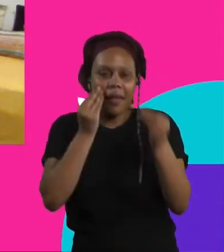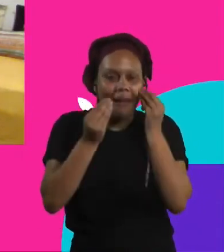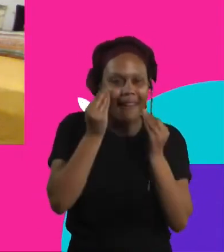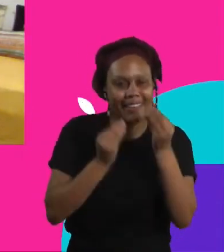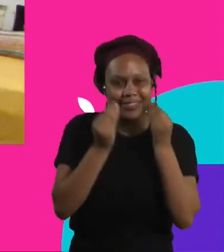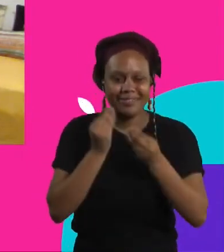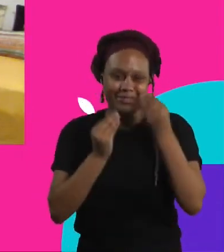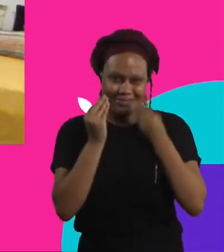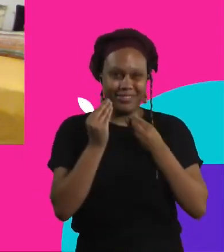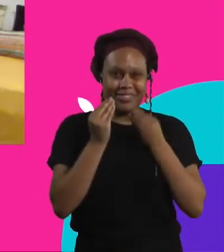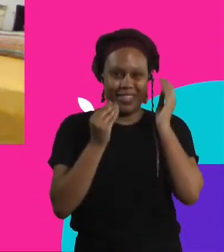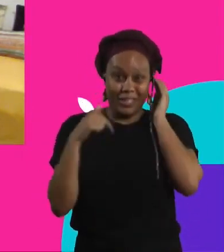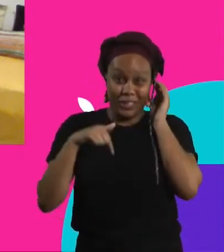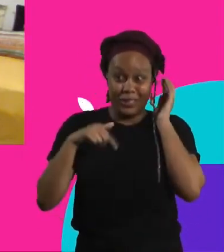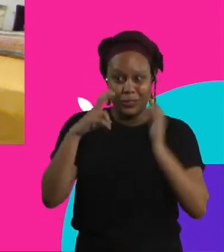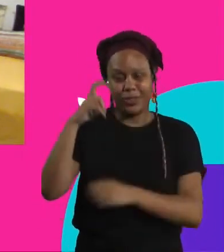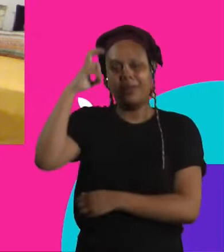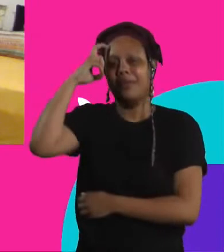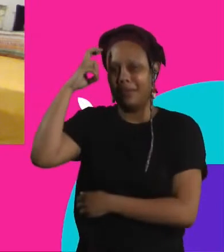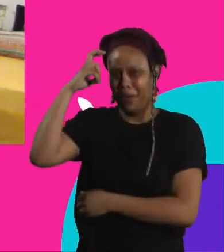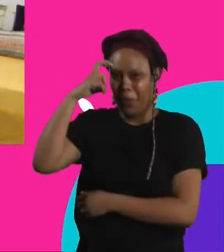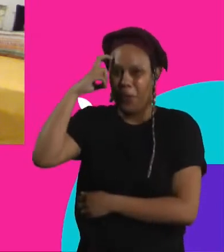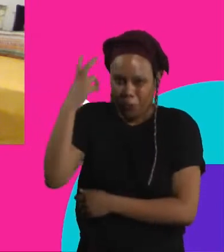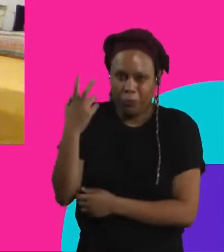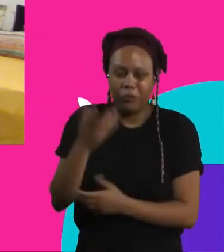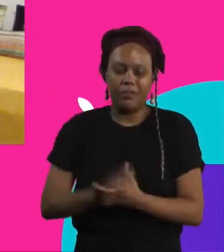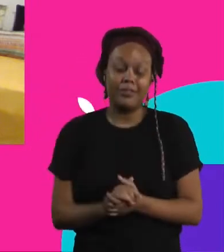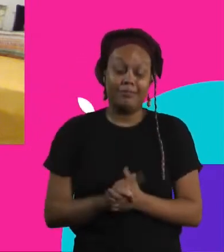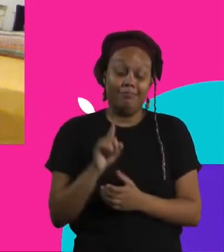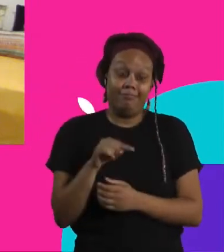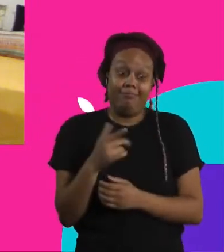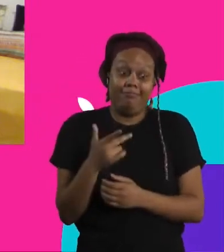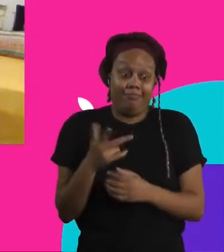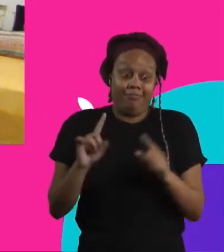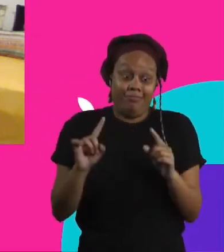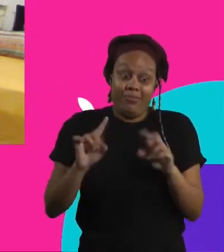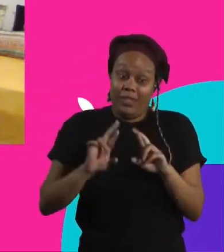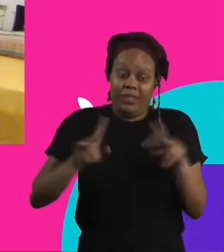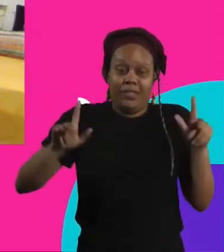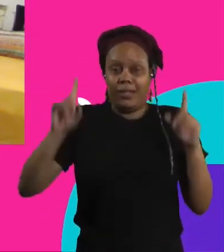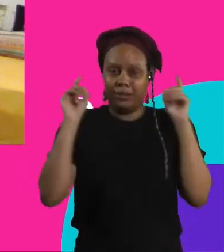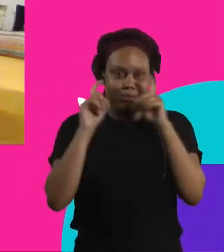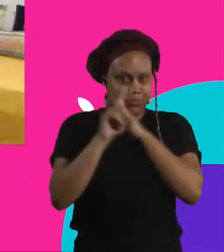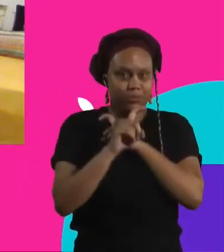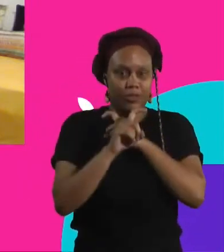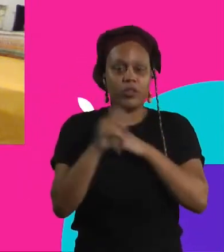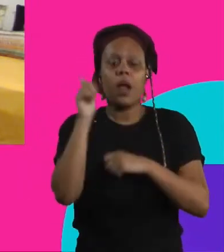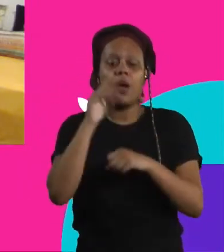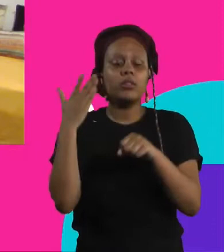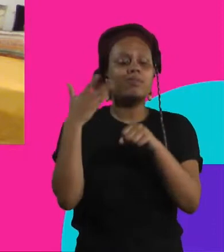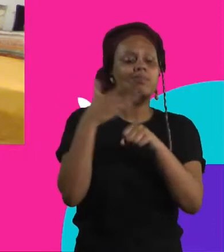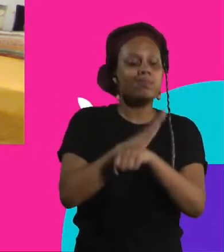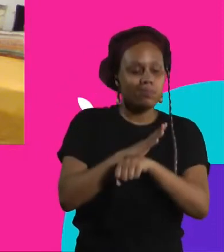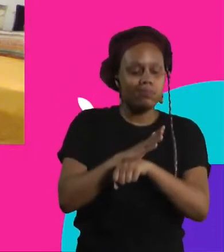nossa cultura, né? Então a gente vê que isso dificulta bastante as mulheres, tanto para ingressar no mercado de trabalho a partir de uma